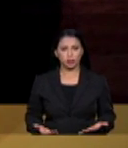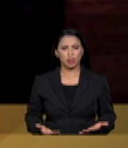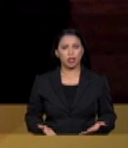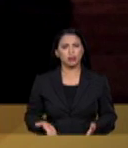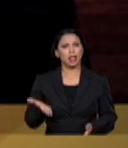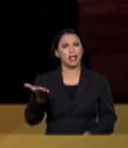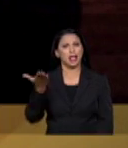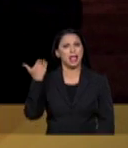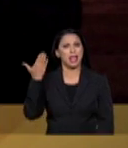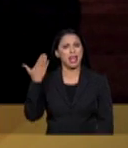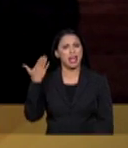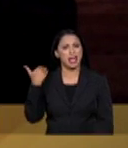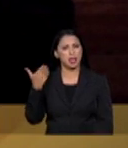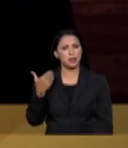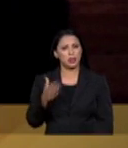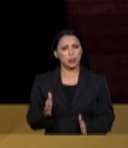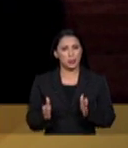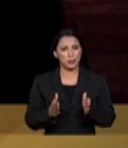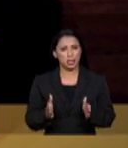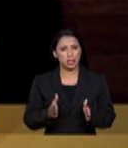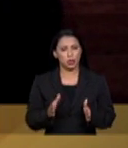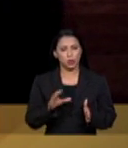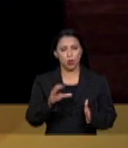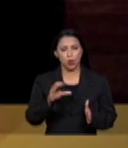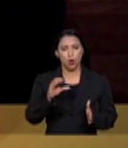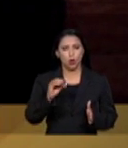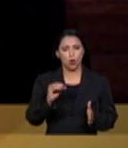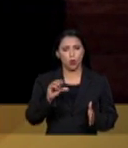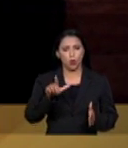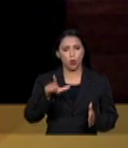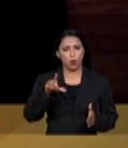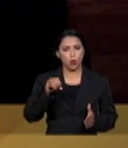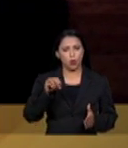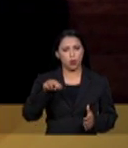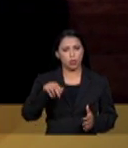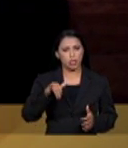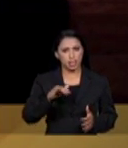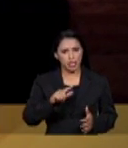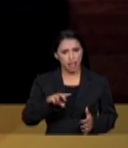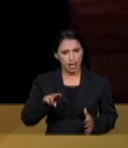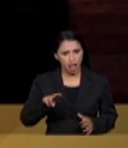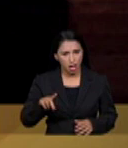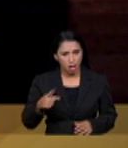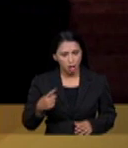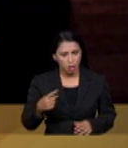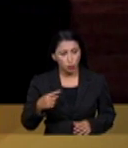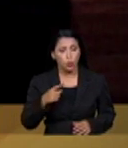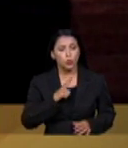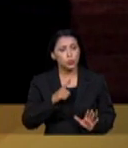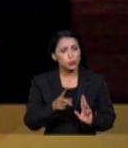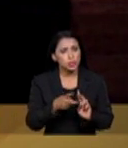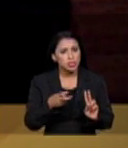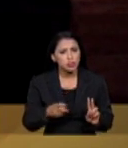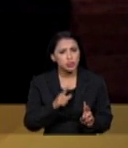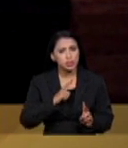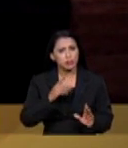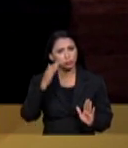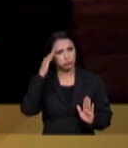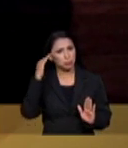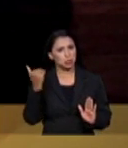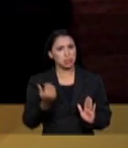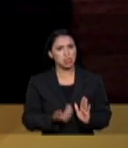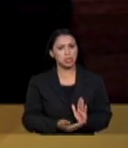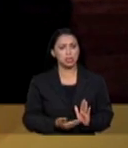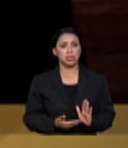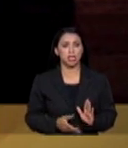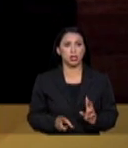colonial estávamos indígenas brasileiros submetidos a regimes tutelares com a finalidade de